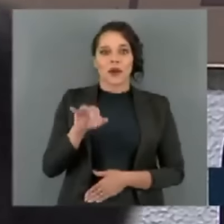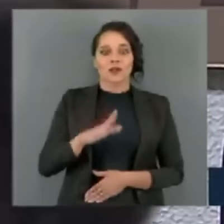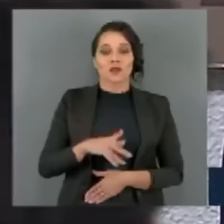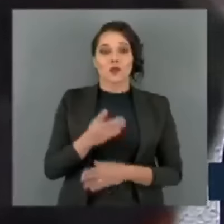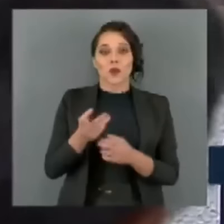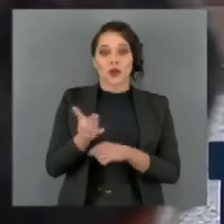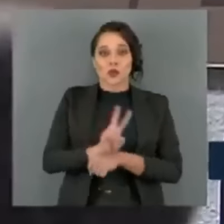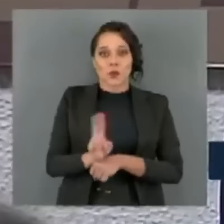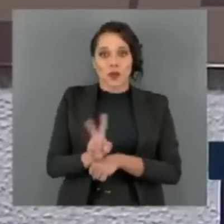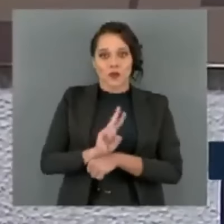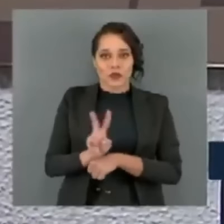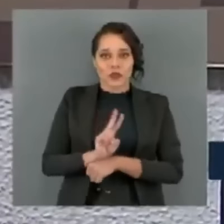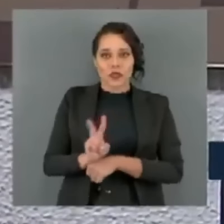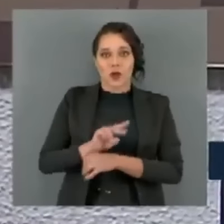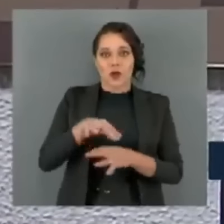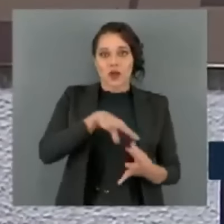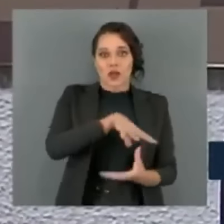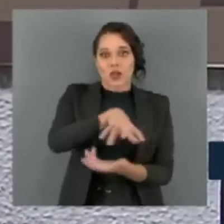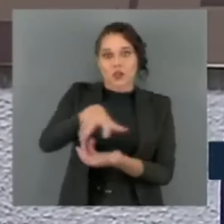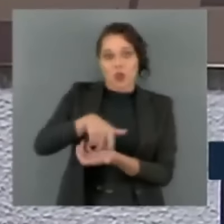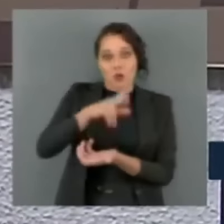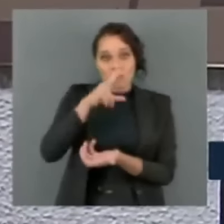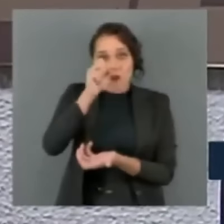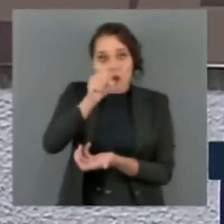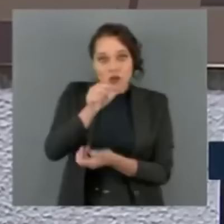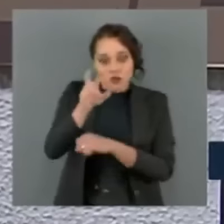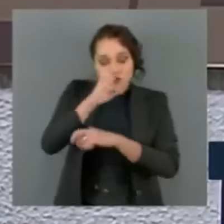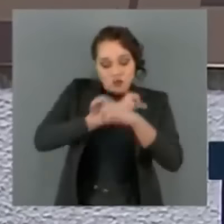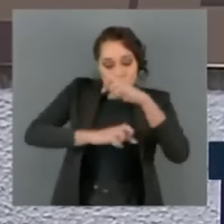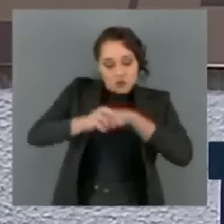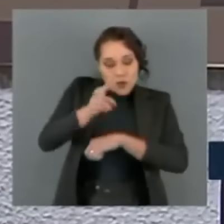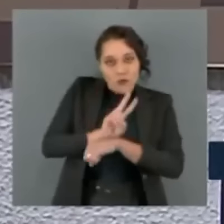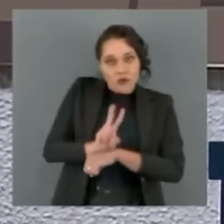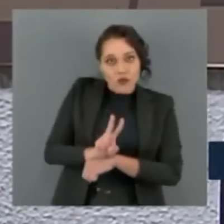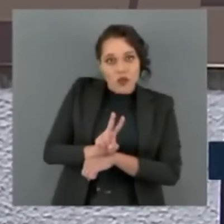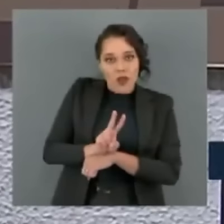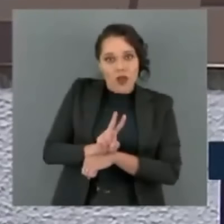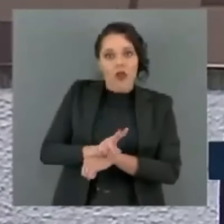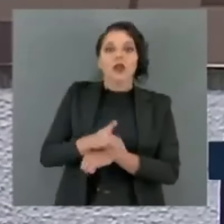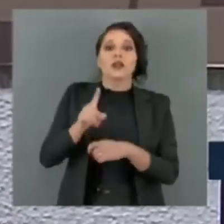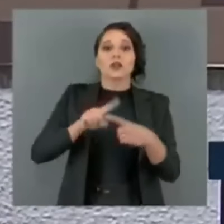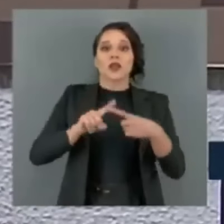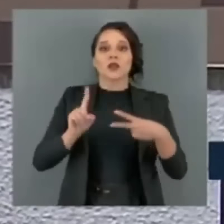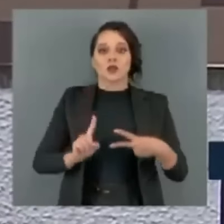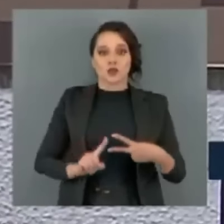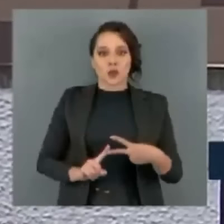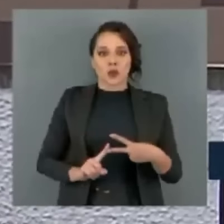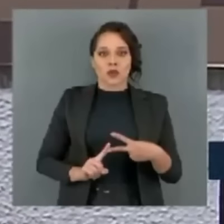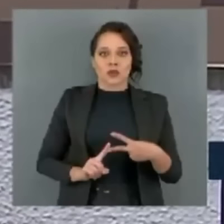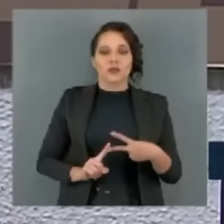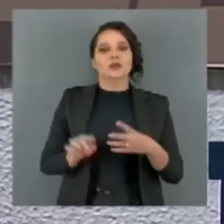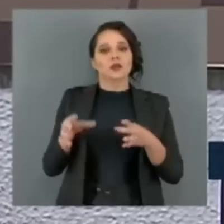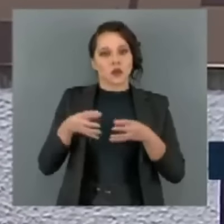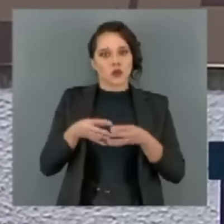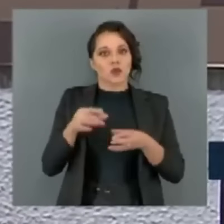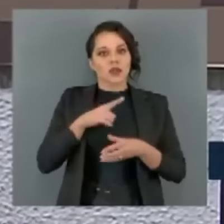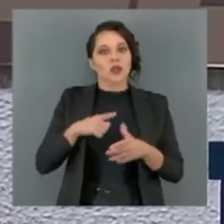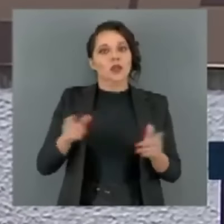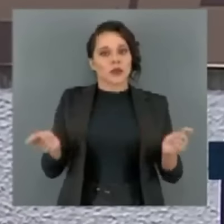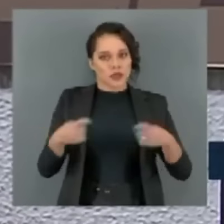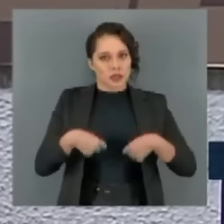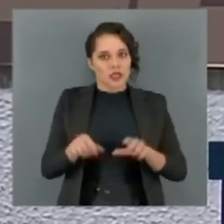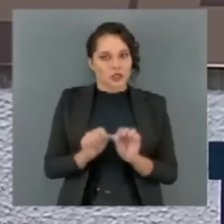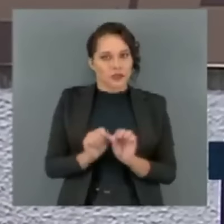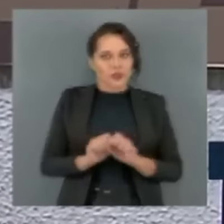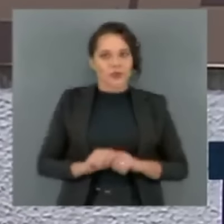internacional forte. E a principal, tem duas entidades que eu saiba que têm capacidade de